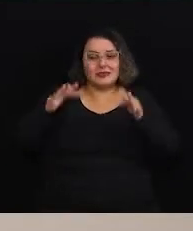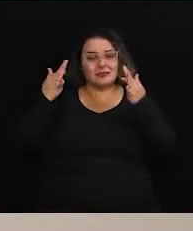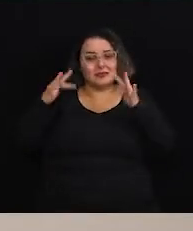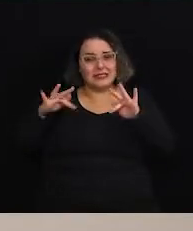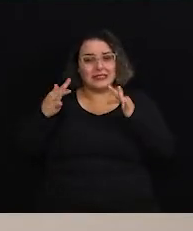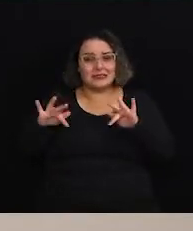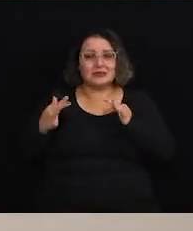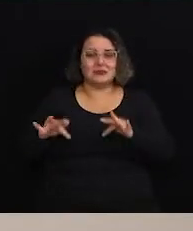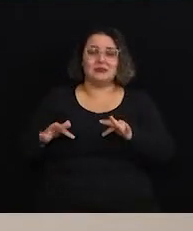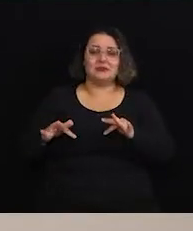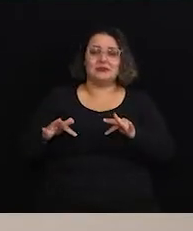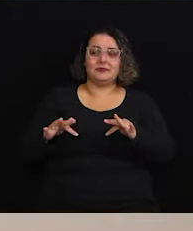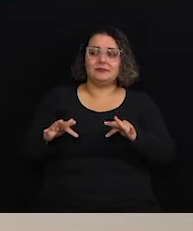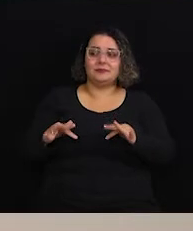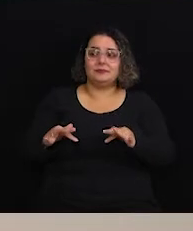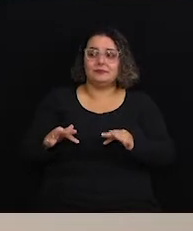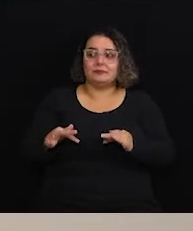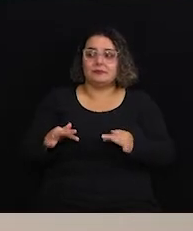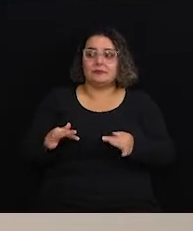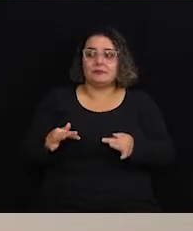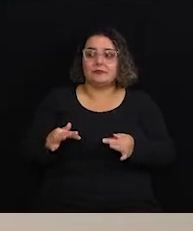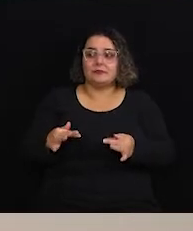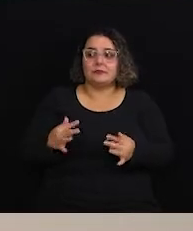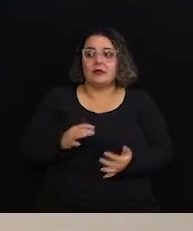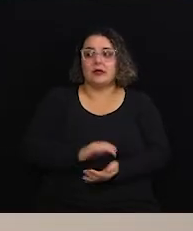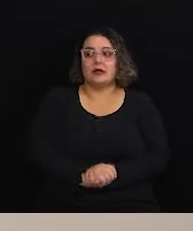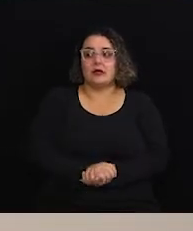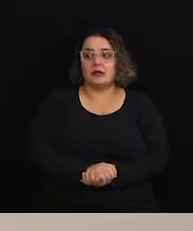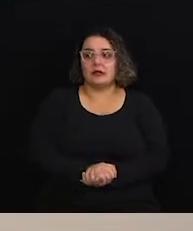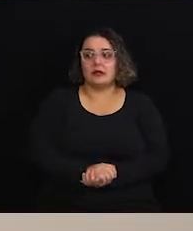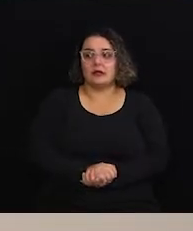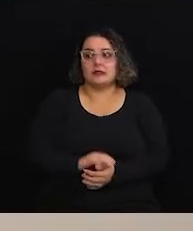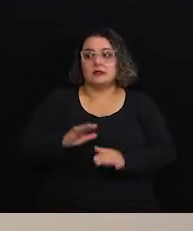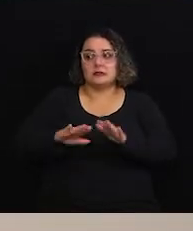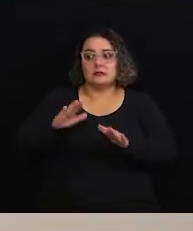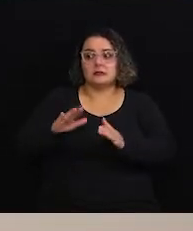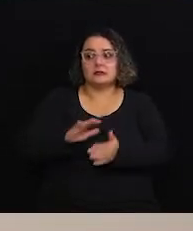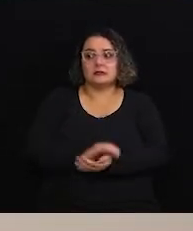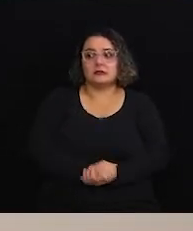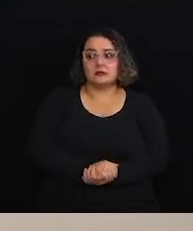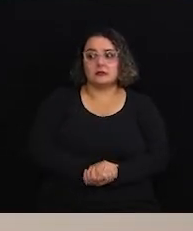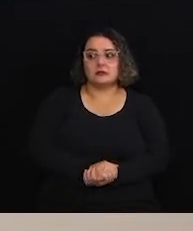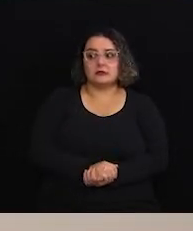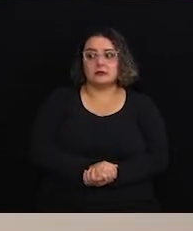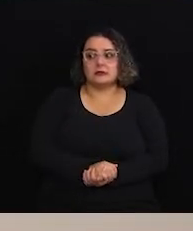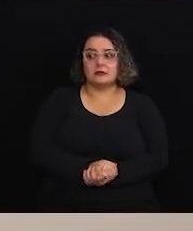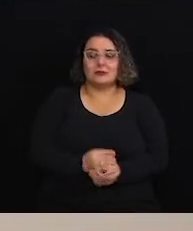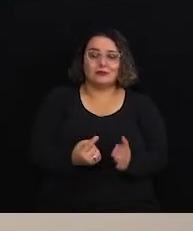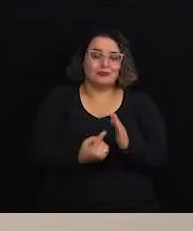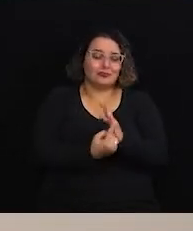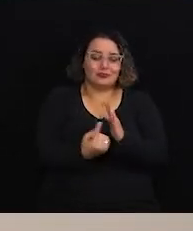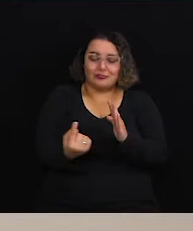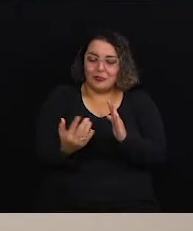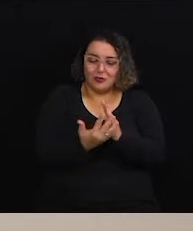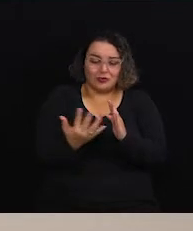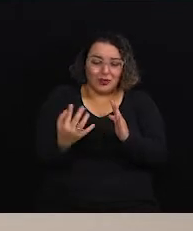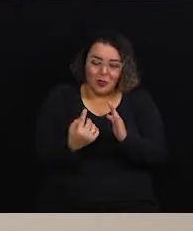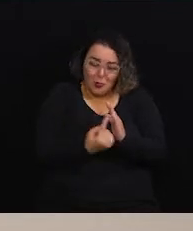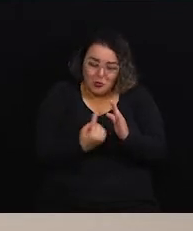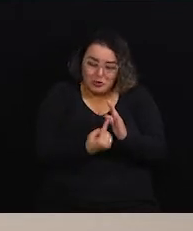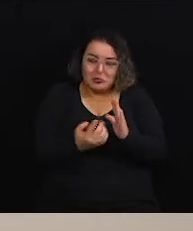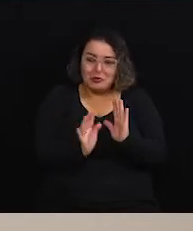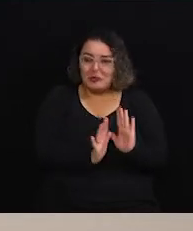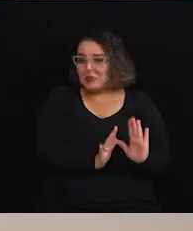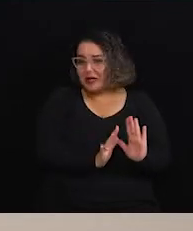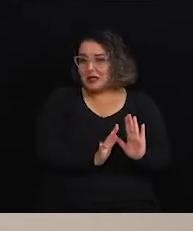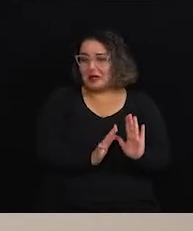Então, às vezes, elas acabam perdendo parceiros, né? Às vezes, elas acabam tendo um isolamento social porque elas não conseguem